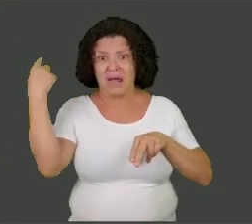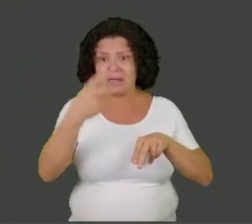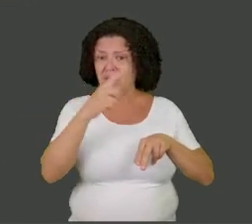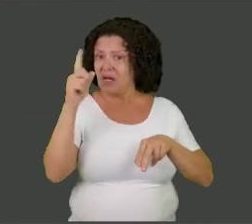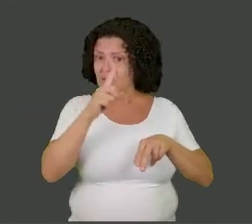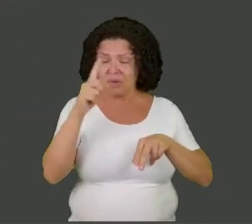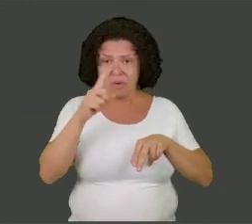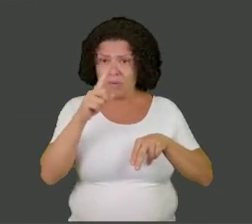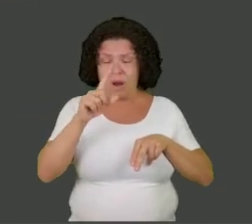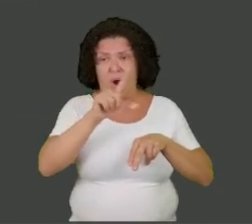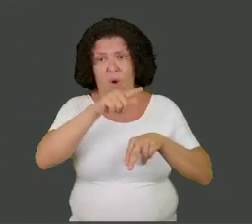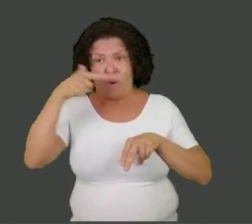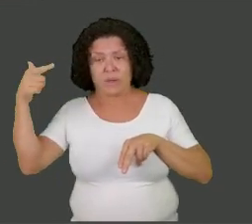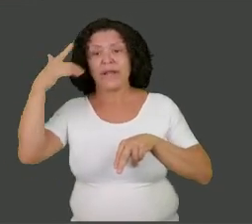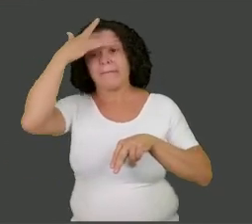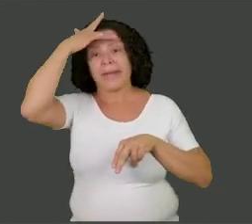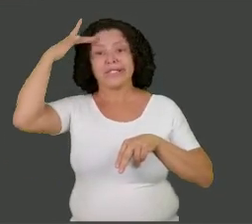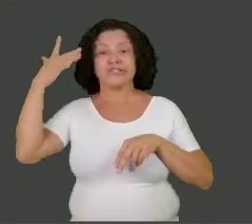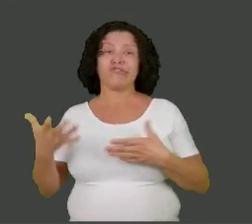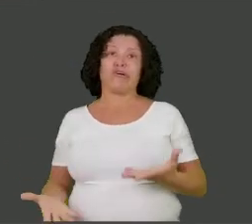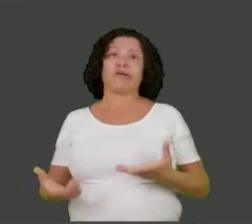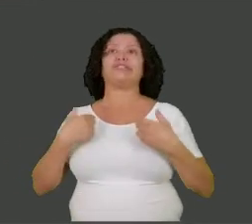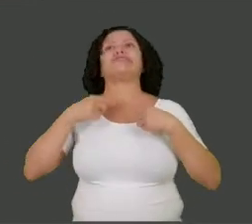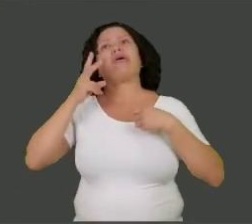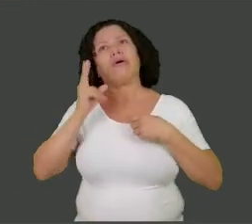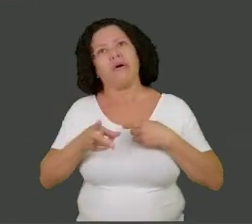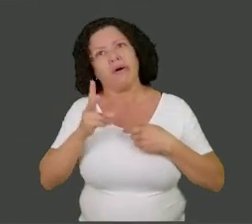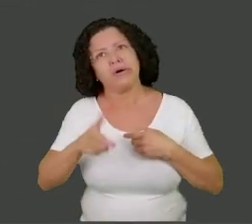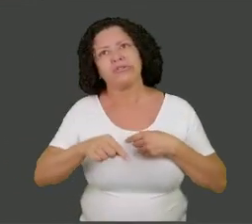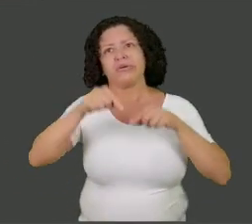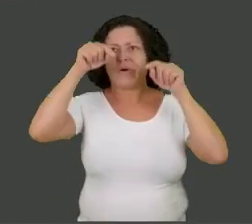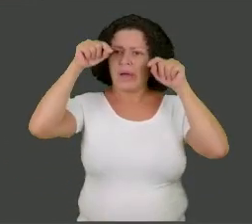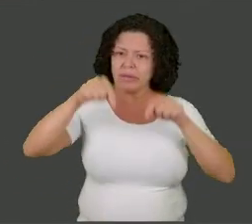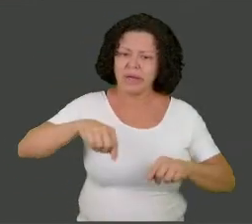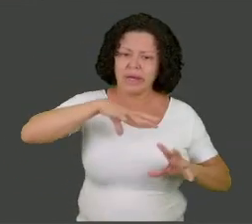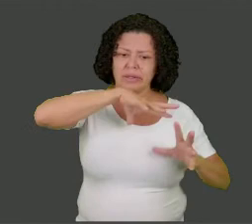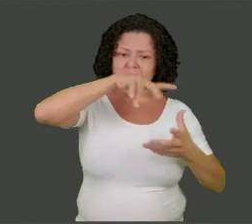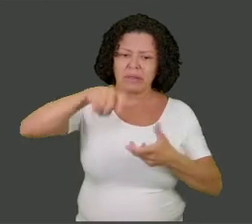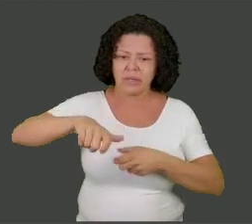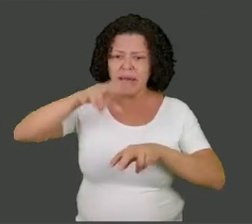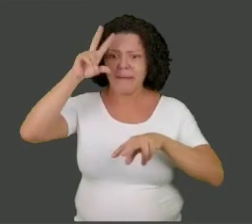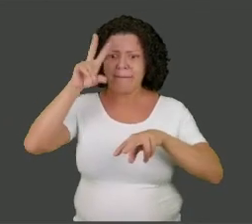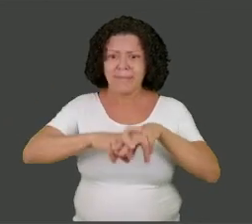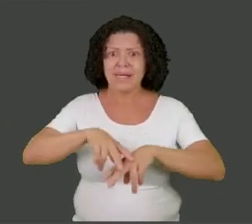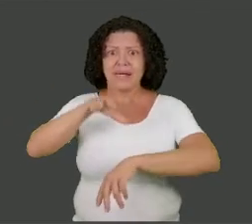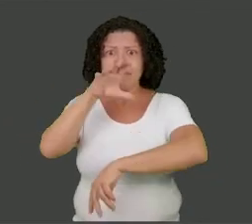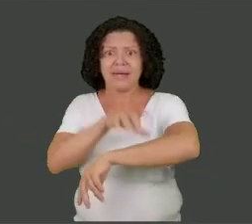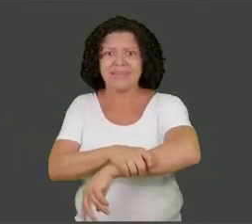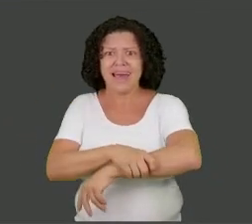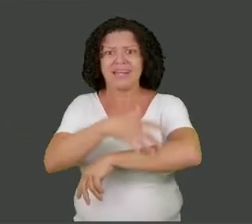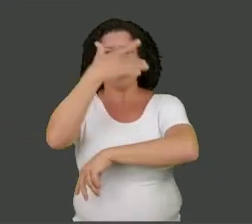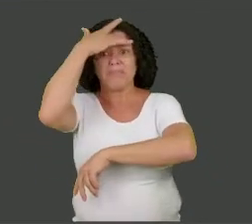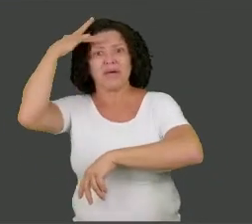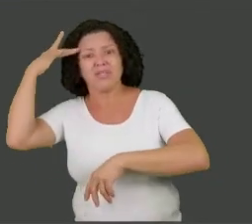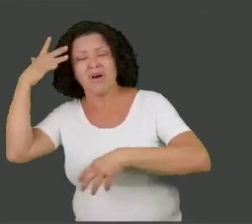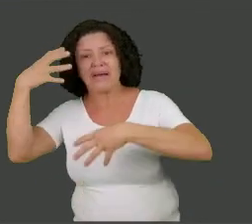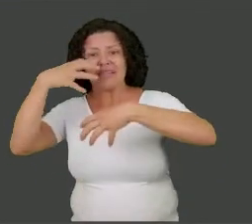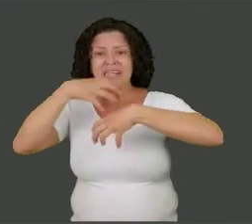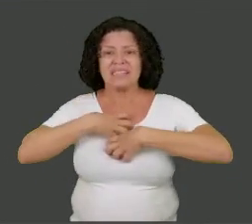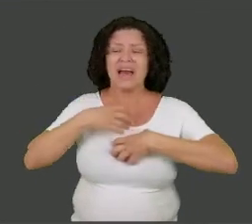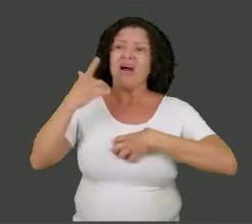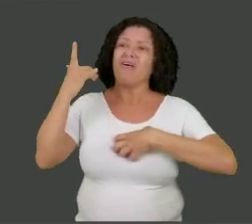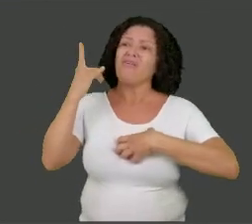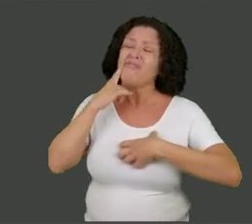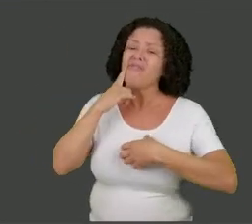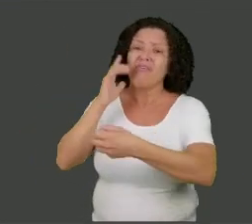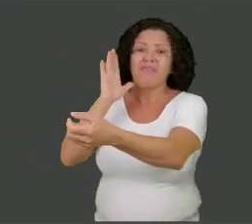que, ao desencarnarmos, não nos tornamos outra pessoa, continuam aqui agarrados a